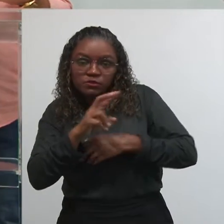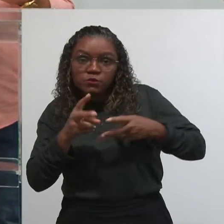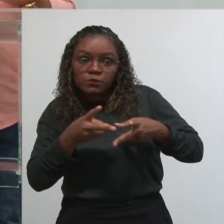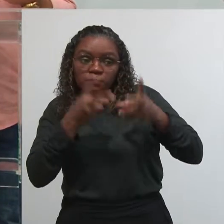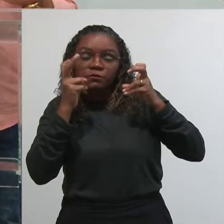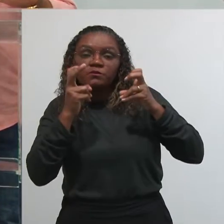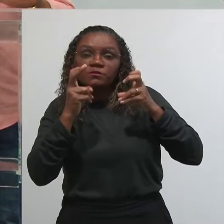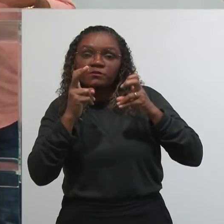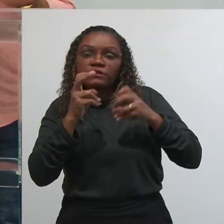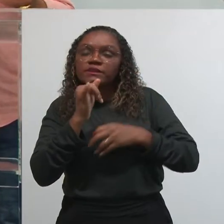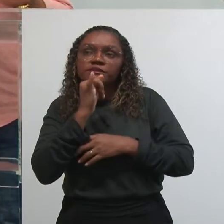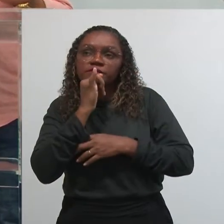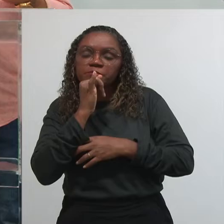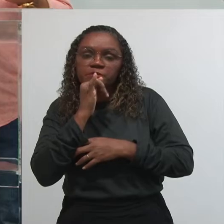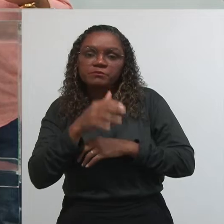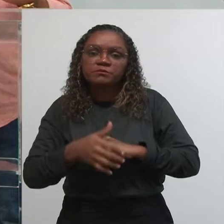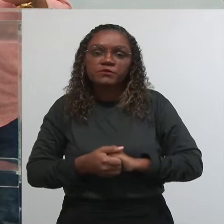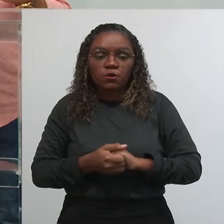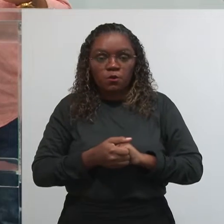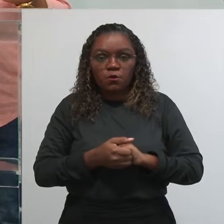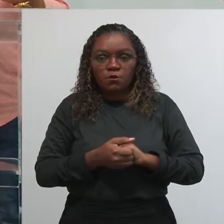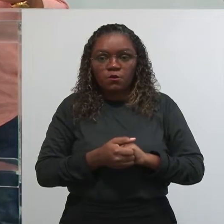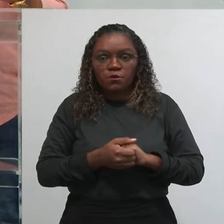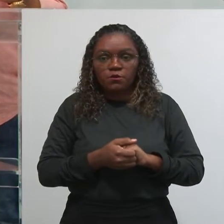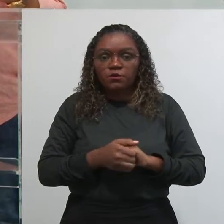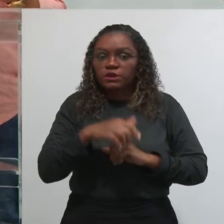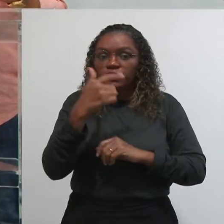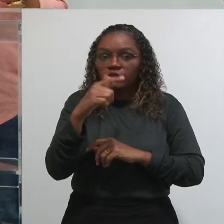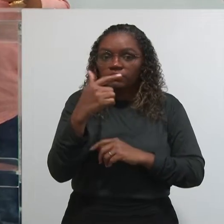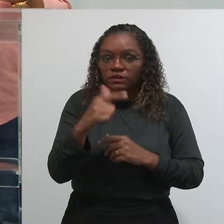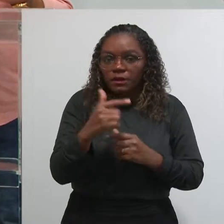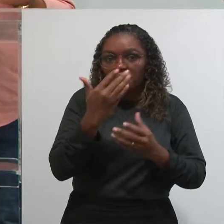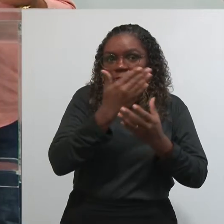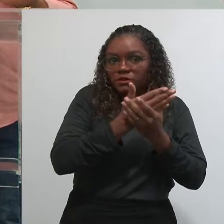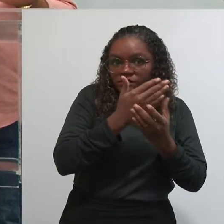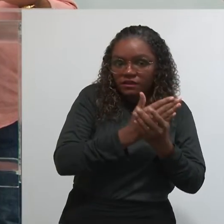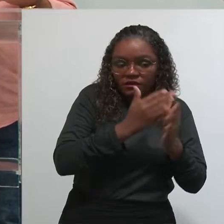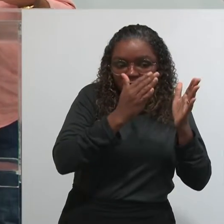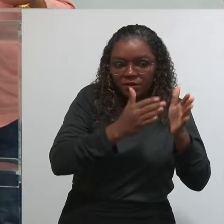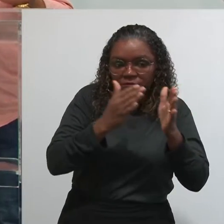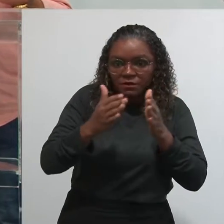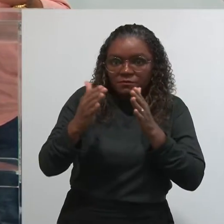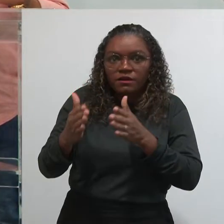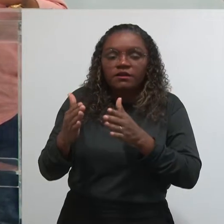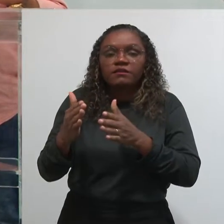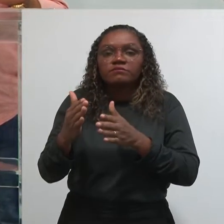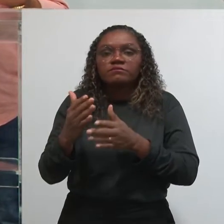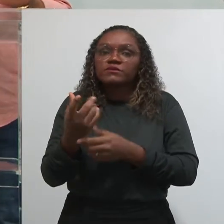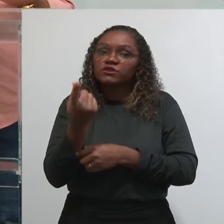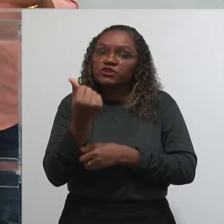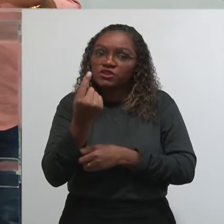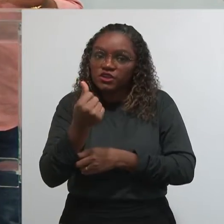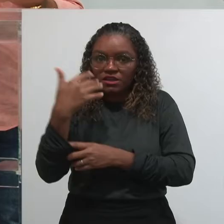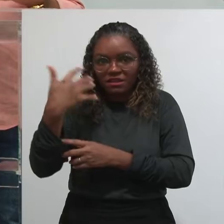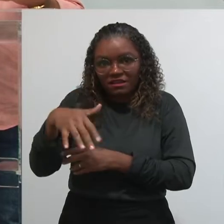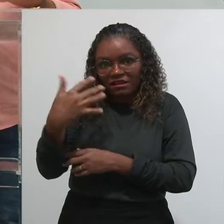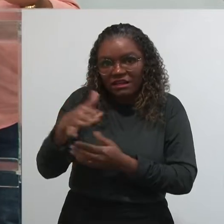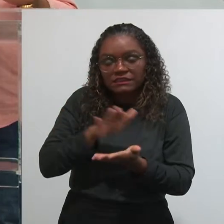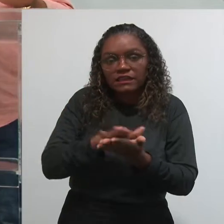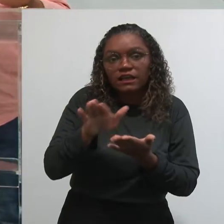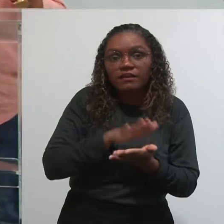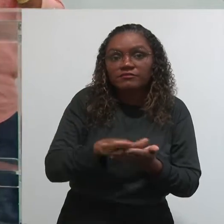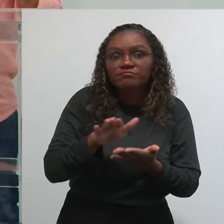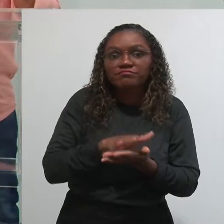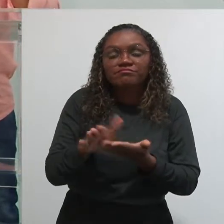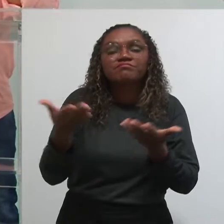que determinado processo não está fluindo como deveria, que o gasto orçamentário está maior do que deveria, que as